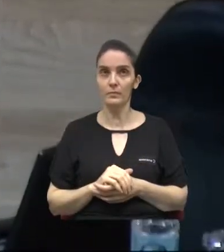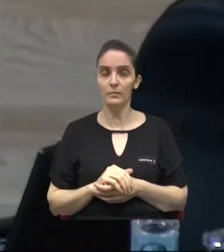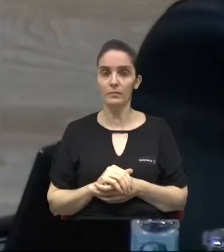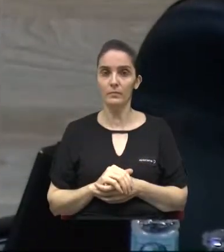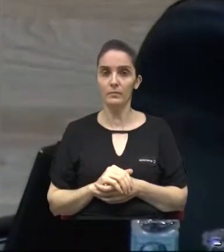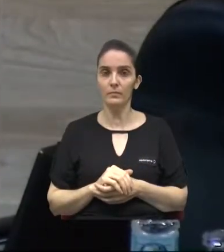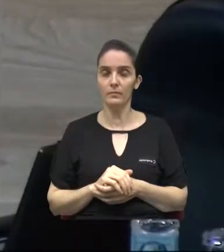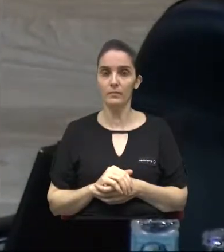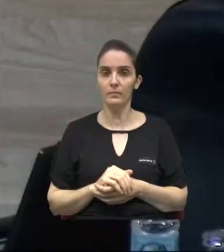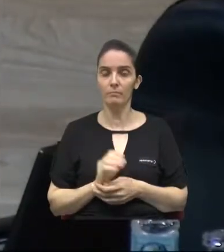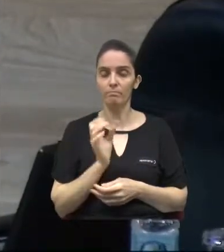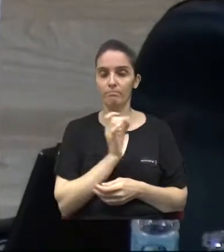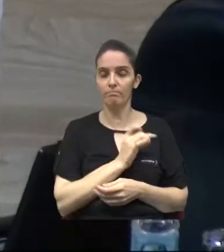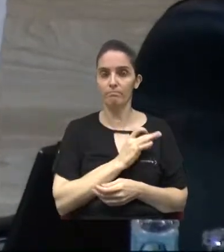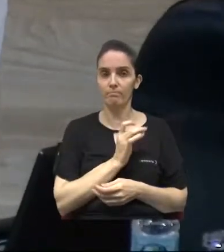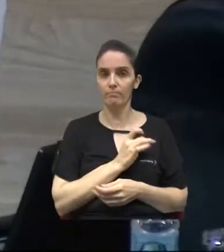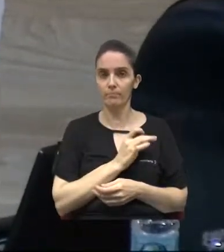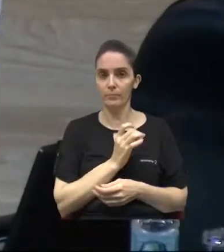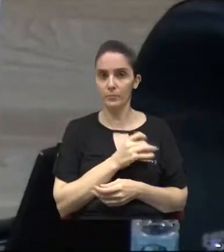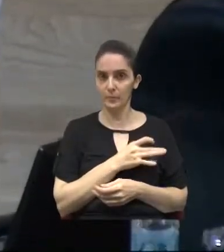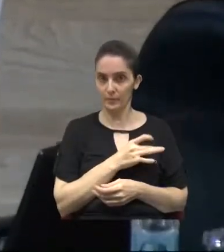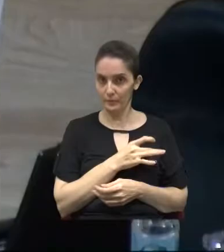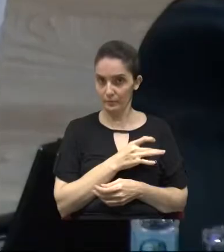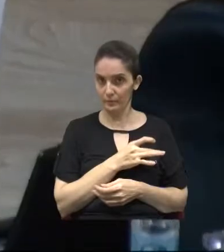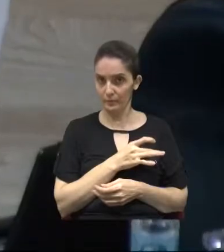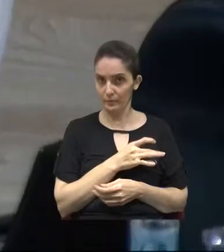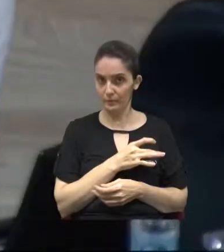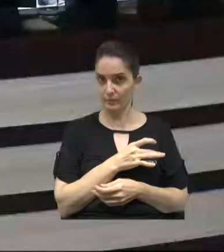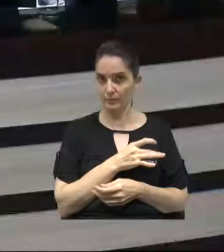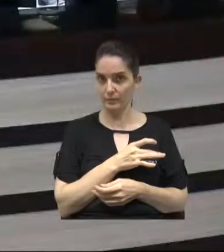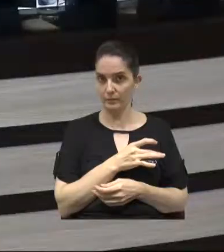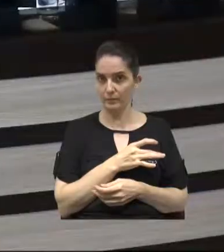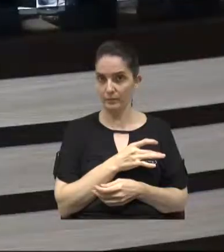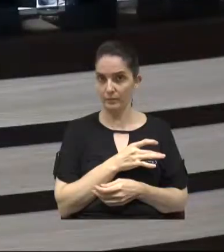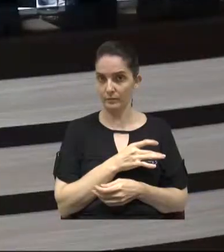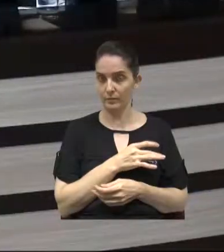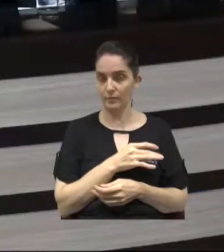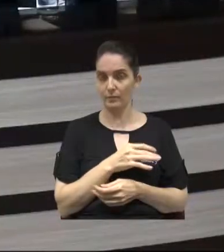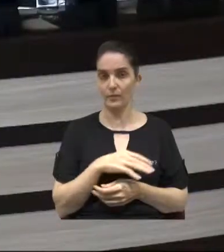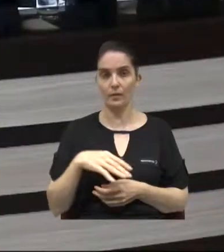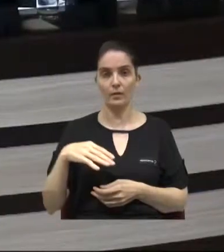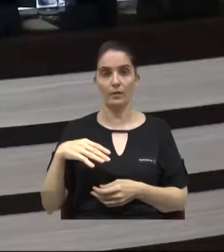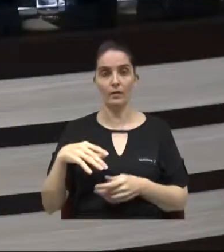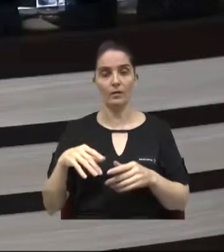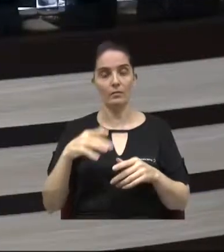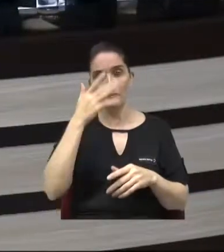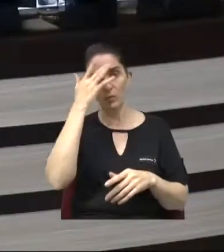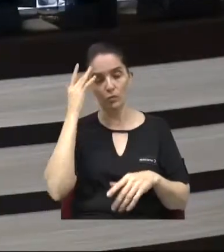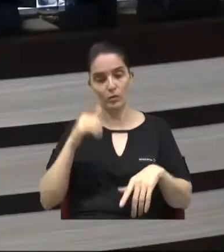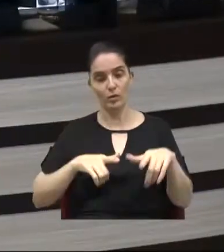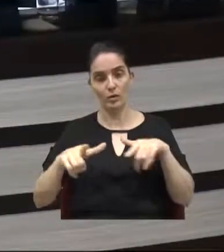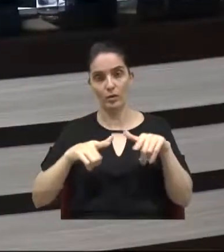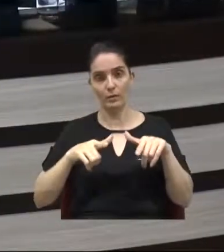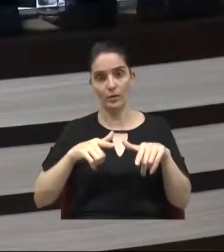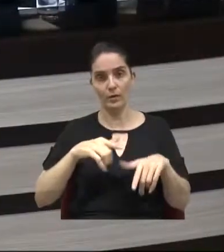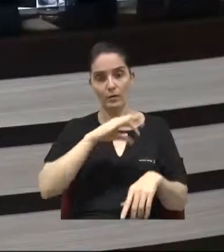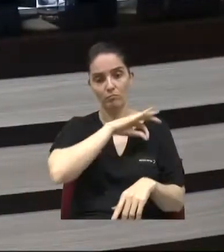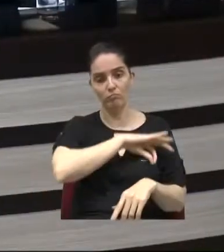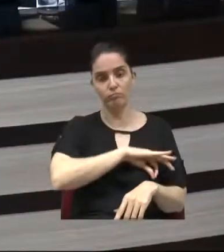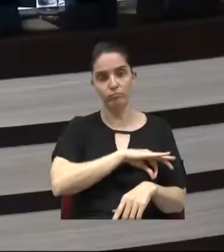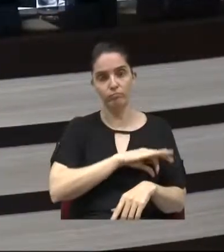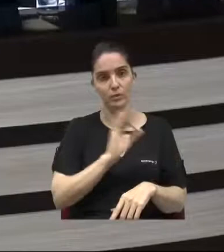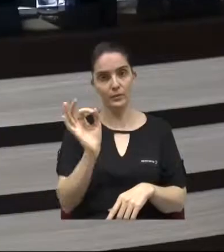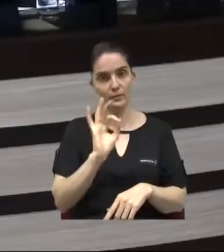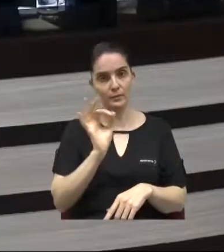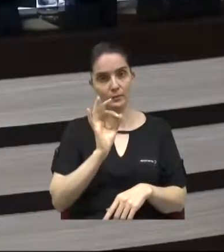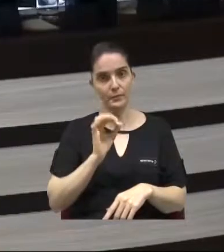O medo, o grande medo, não receber. Fomos em cima do